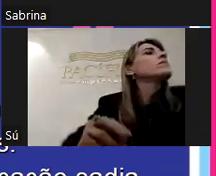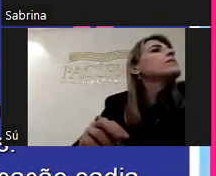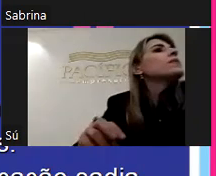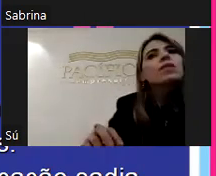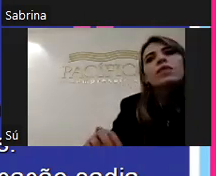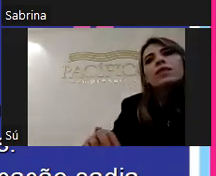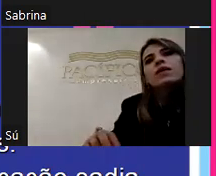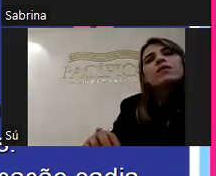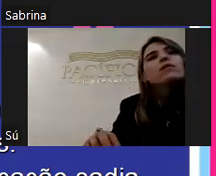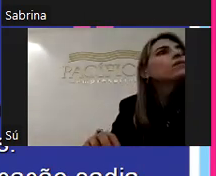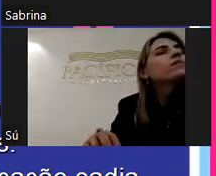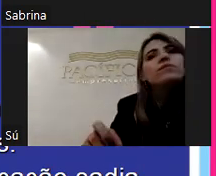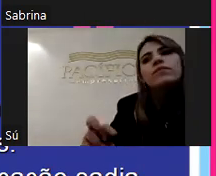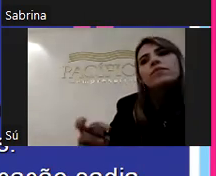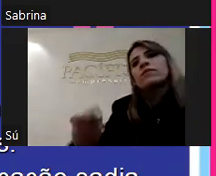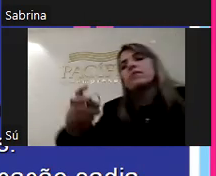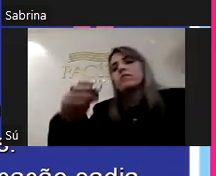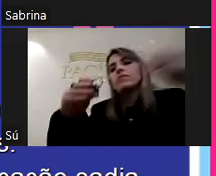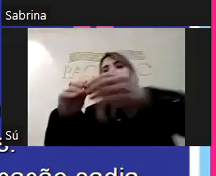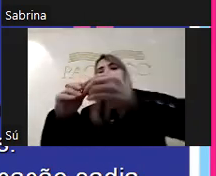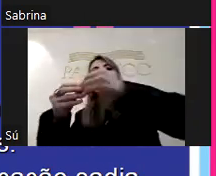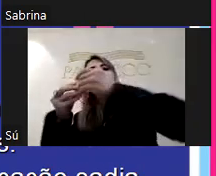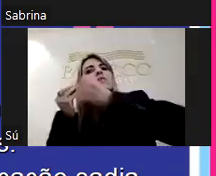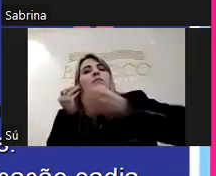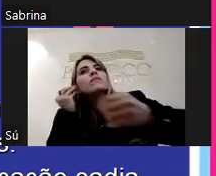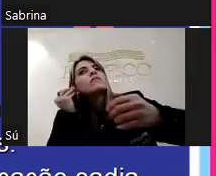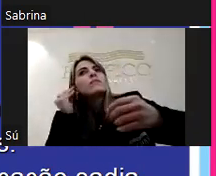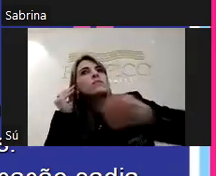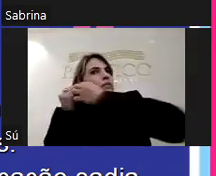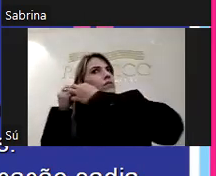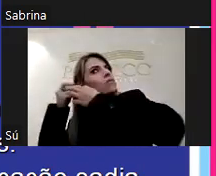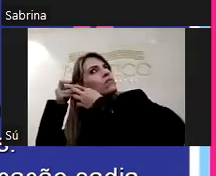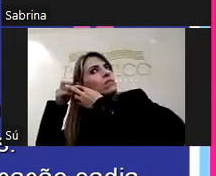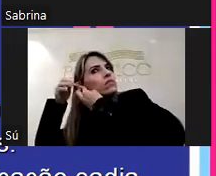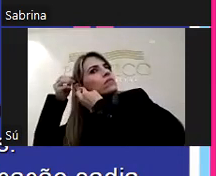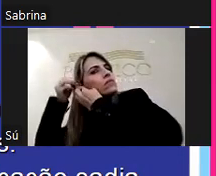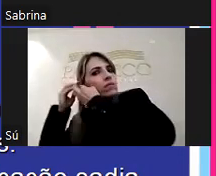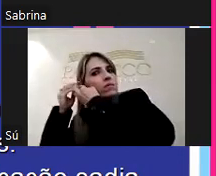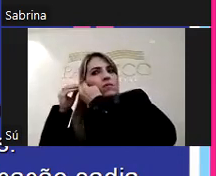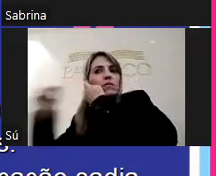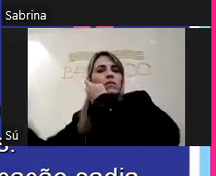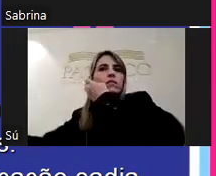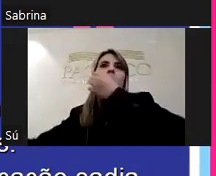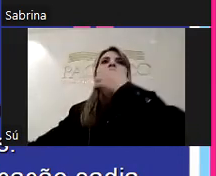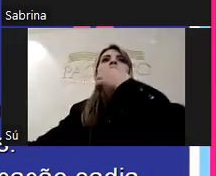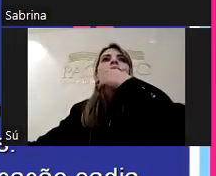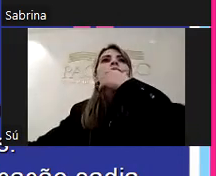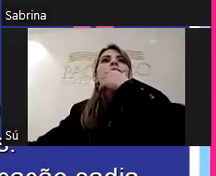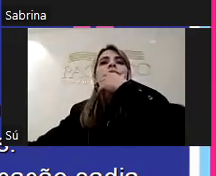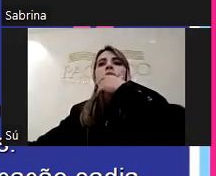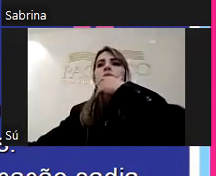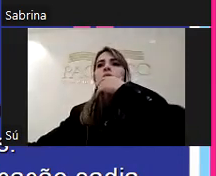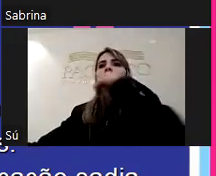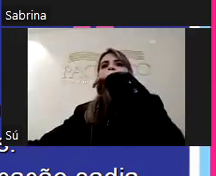No entanto, a figura materna é vivida como rejeitadora.